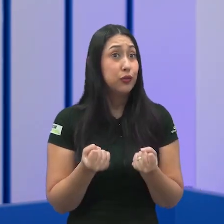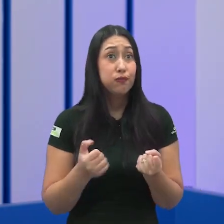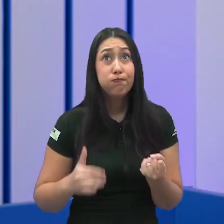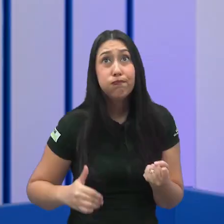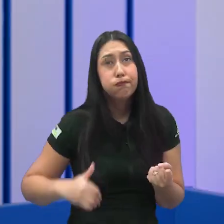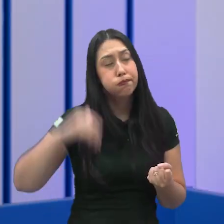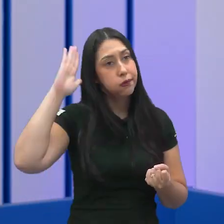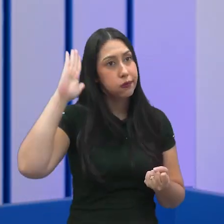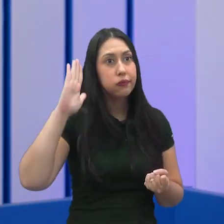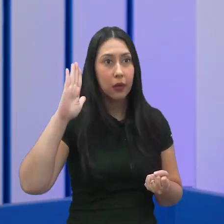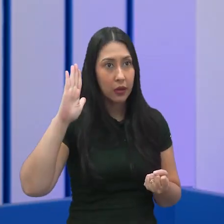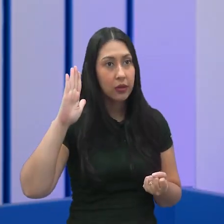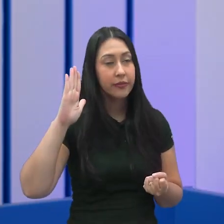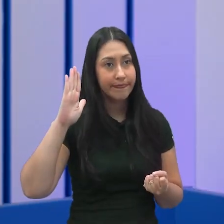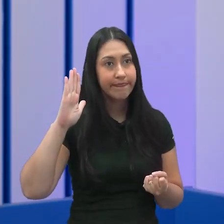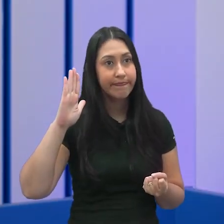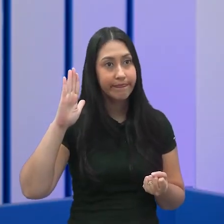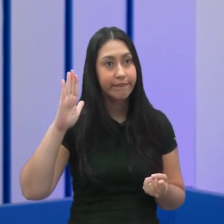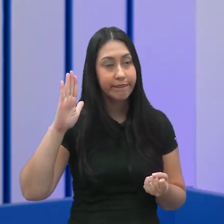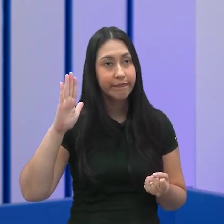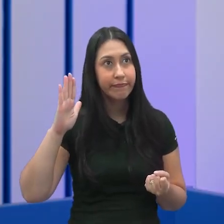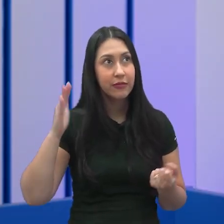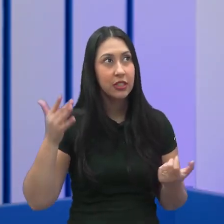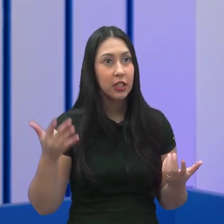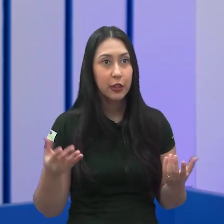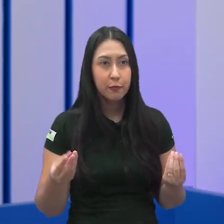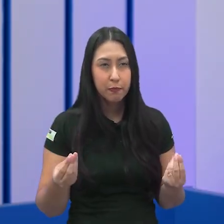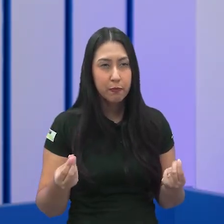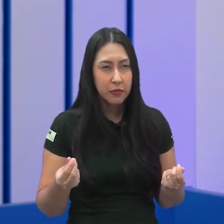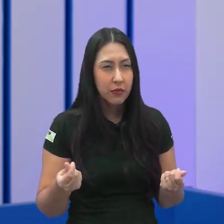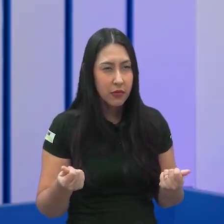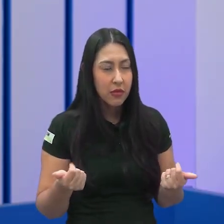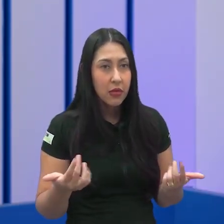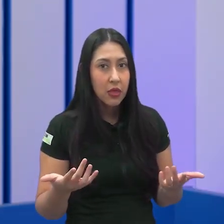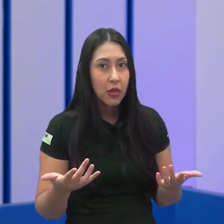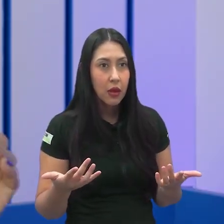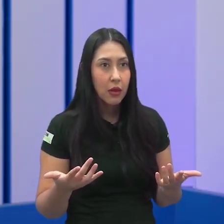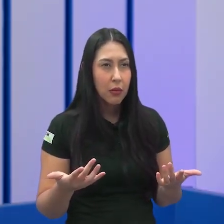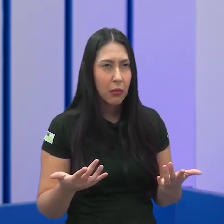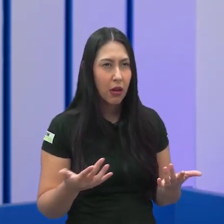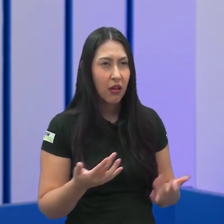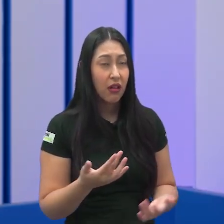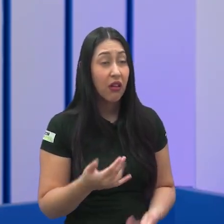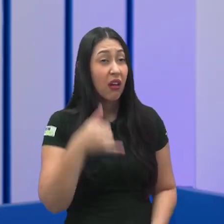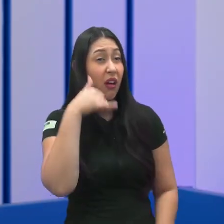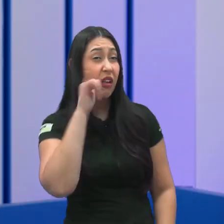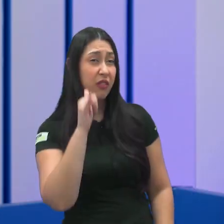dedicar ainda muito mais, né, para que não tenha aí alguma questão, né,